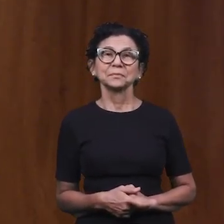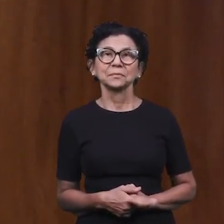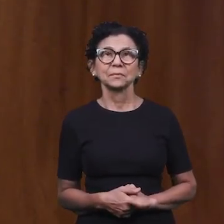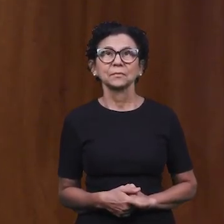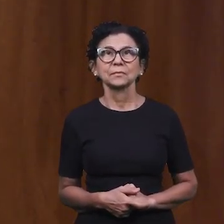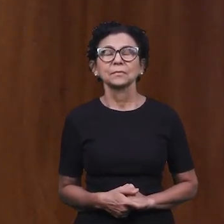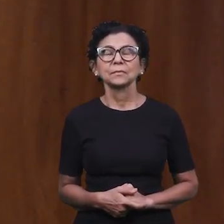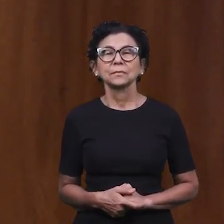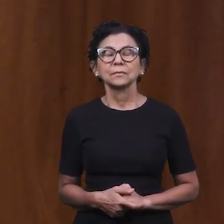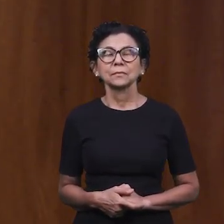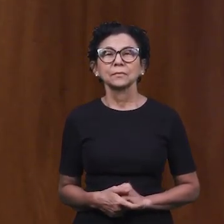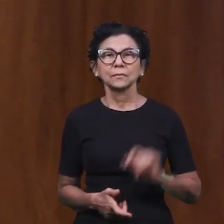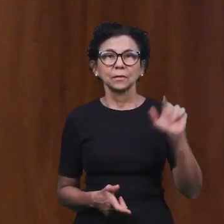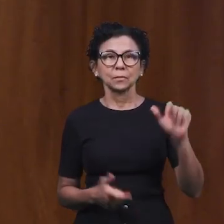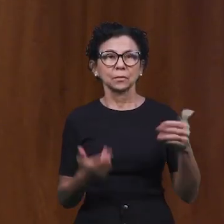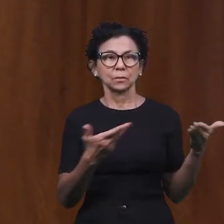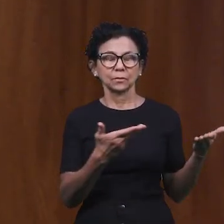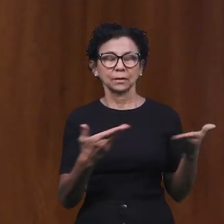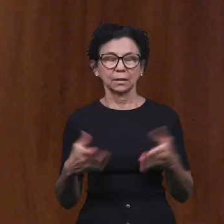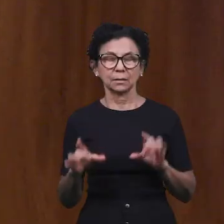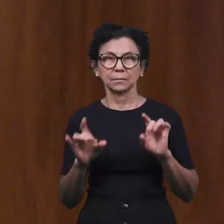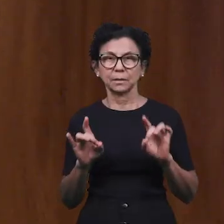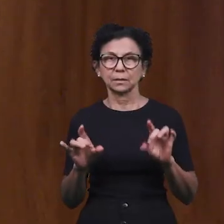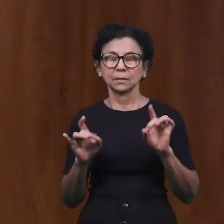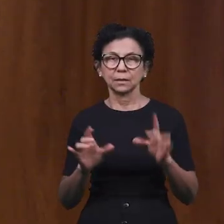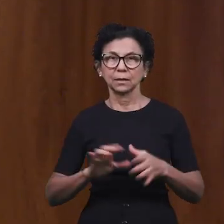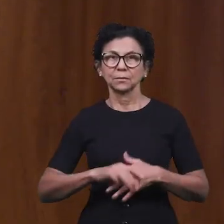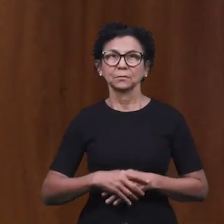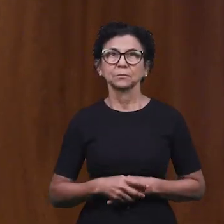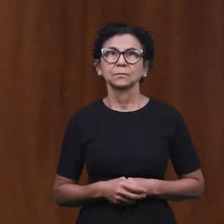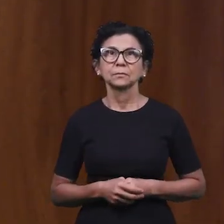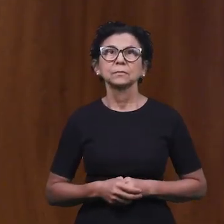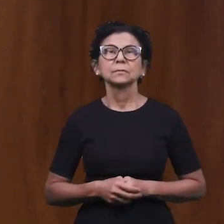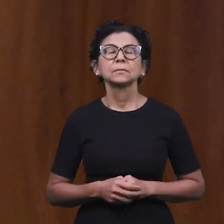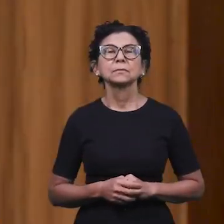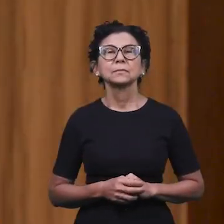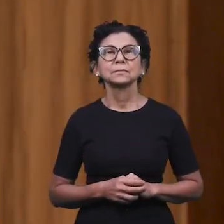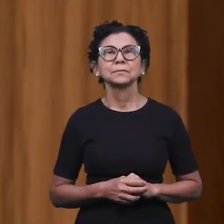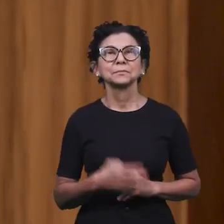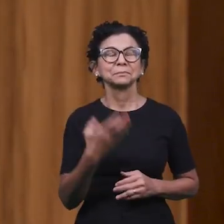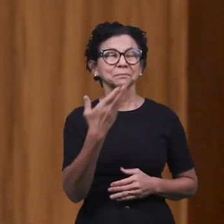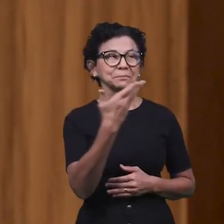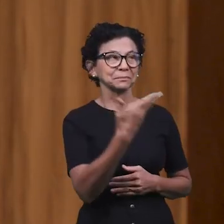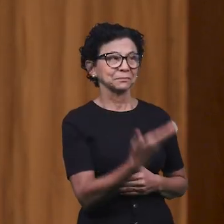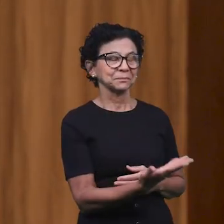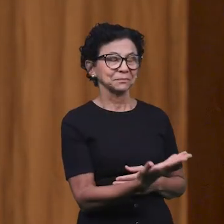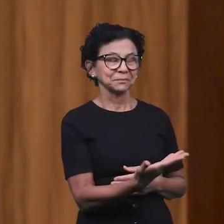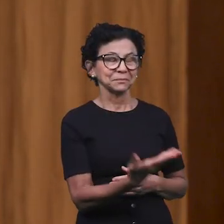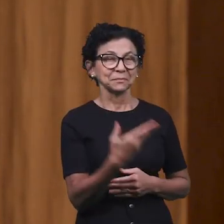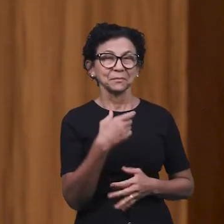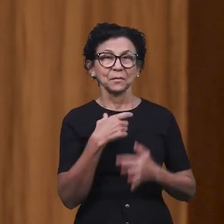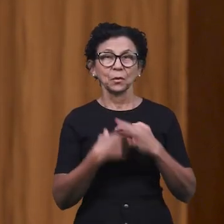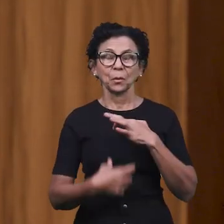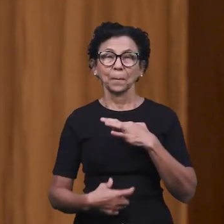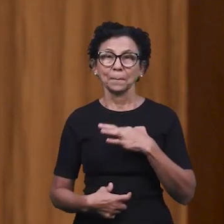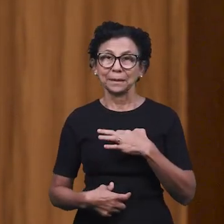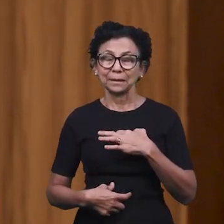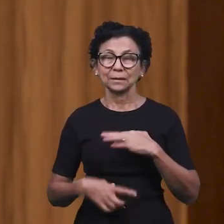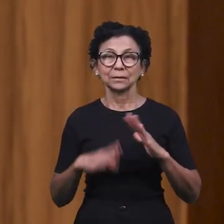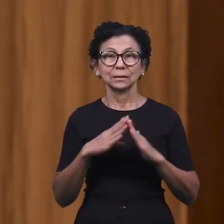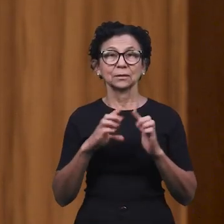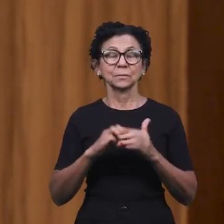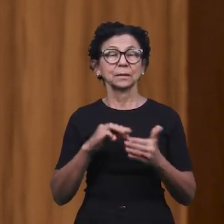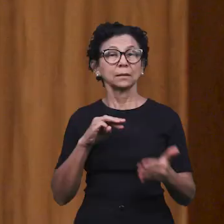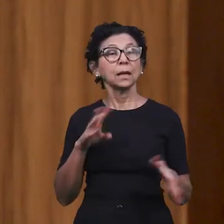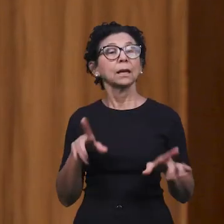nós temos um convidado especial. Nós estamos falando do Pedro Viana, o obreiro da nossa igreja, que